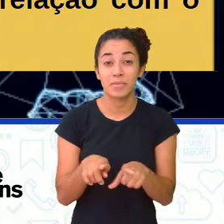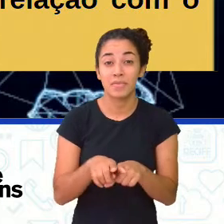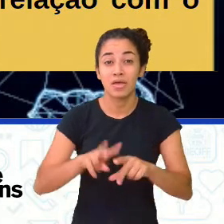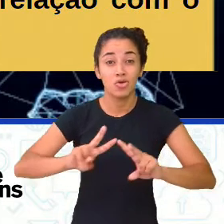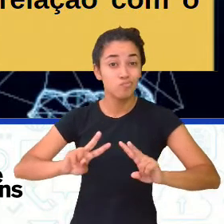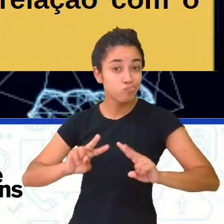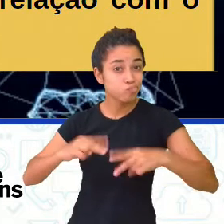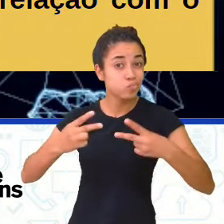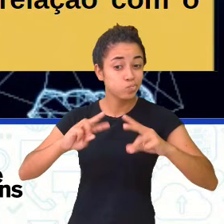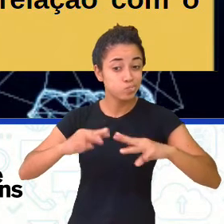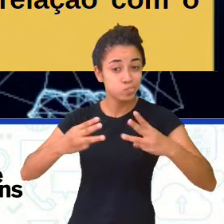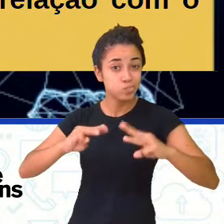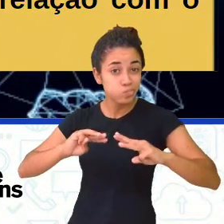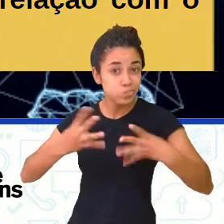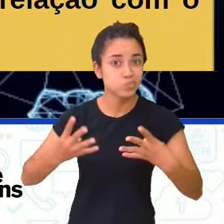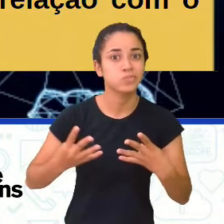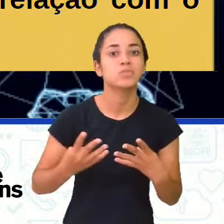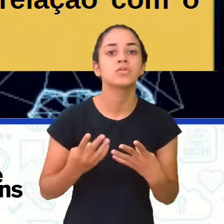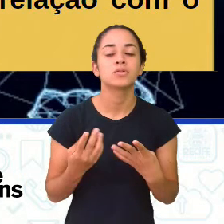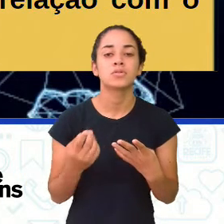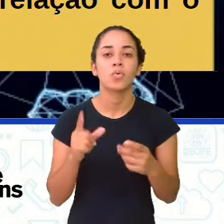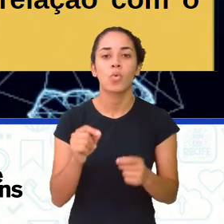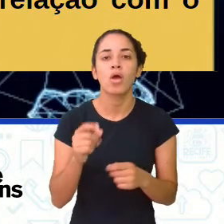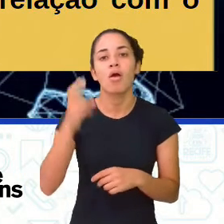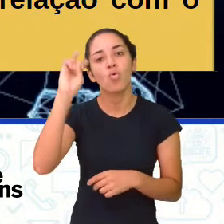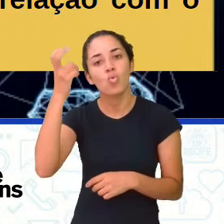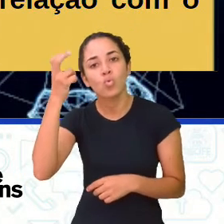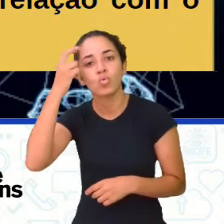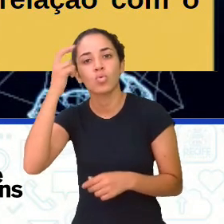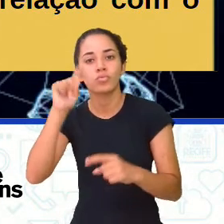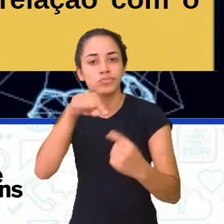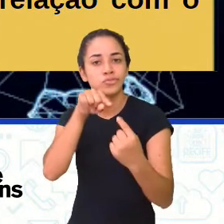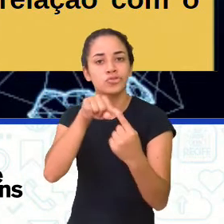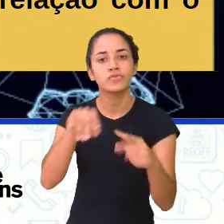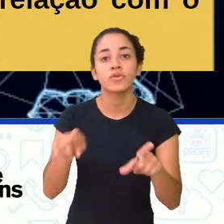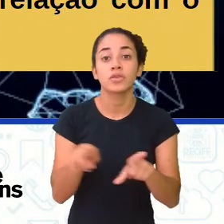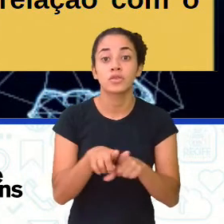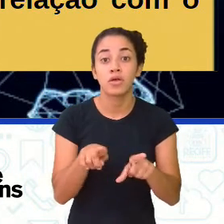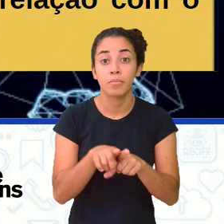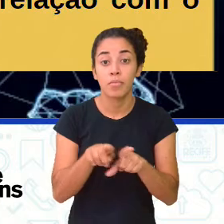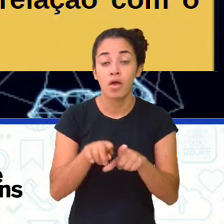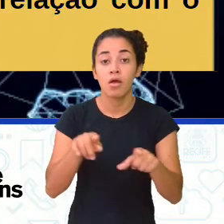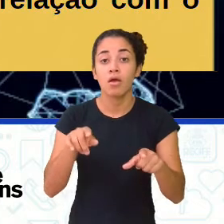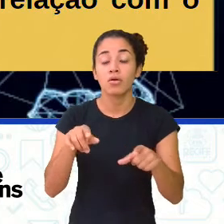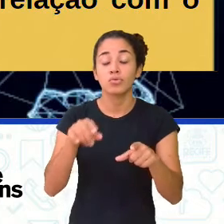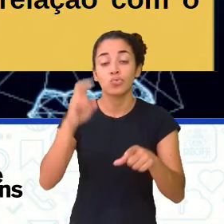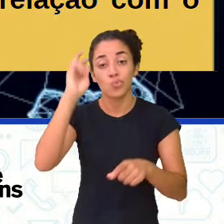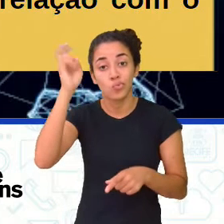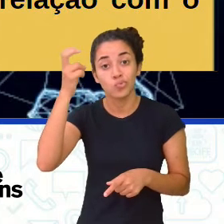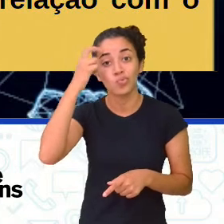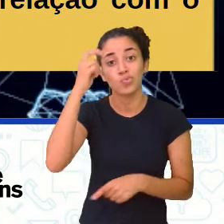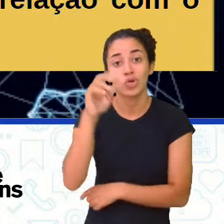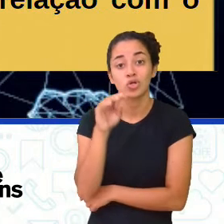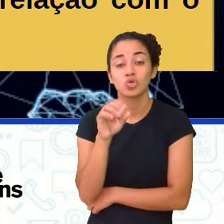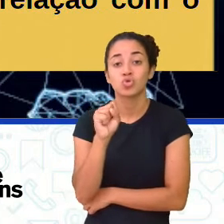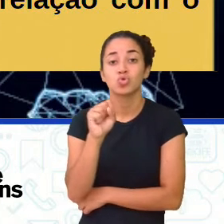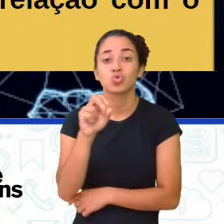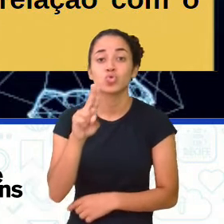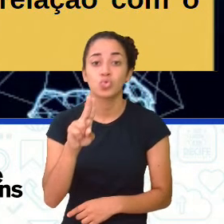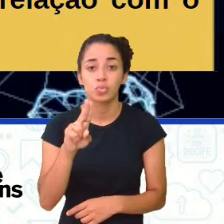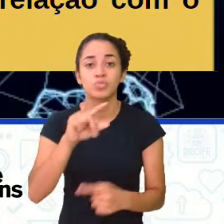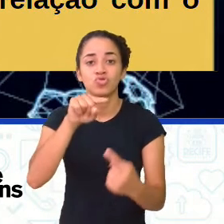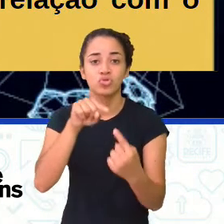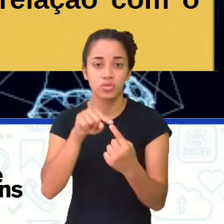Exponencialmente a tensão entre a cultura objetiva e a cultura subjetiva. E do mesmo modo